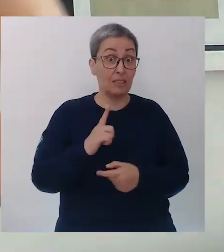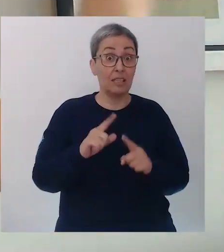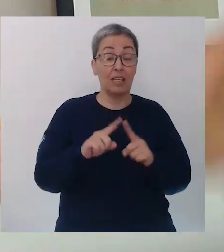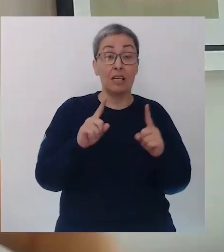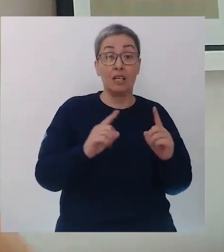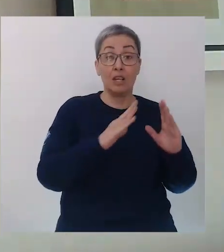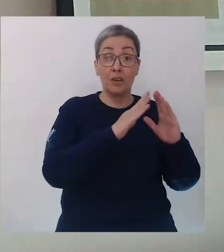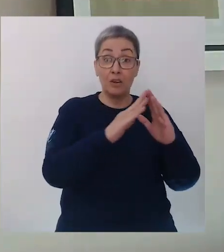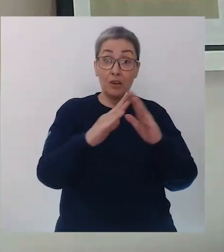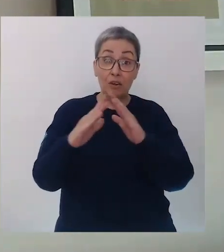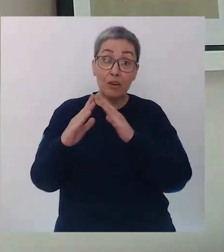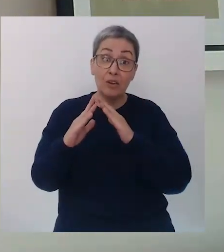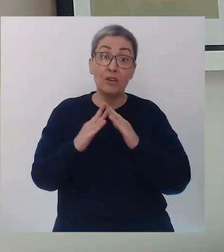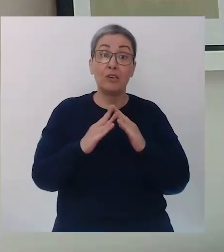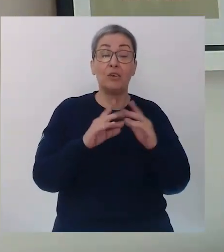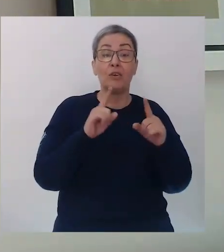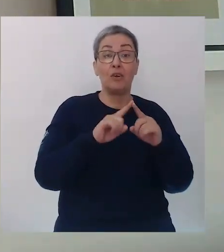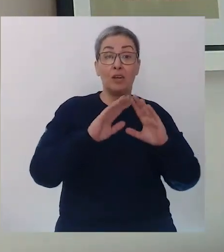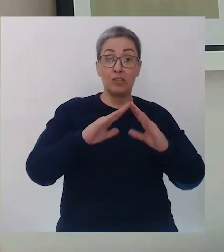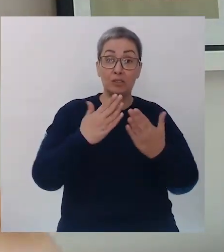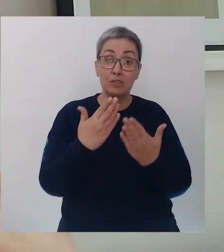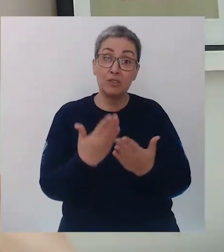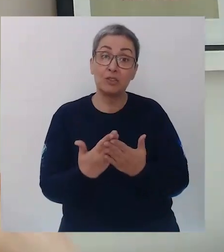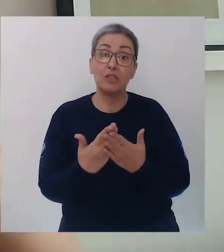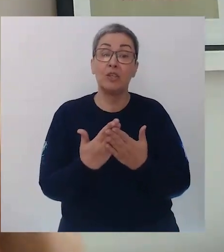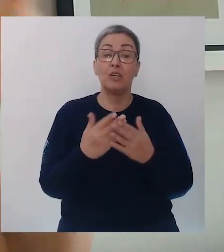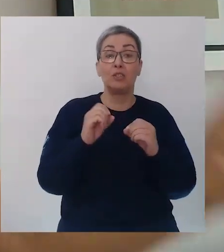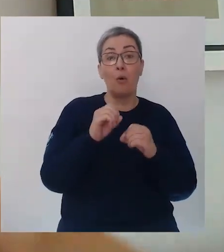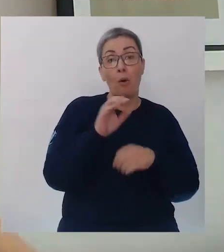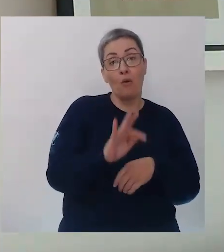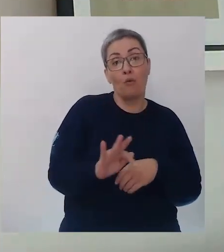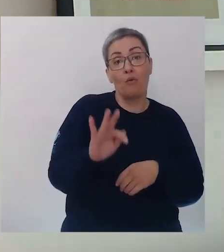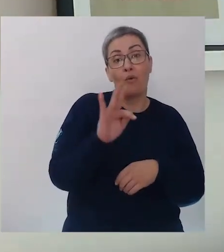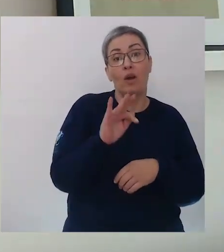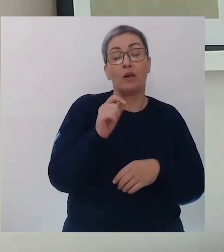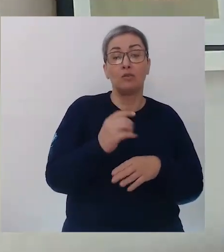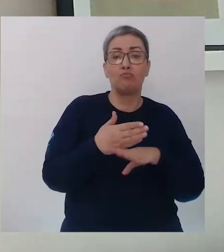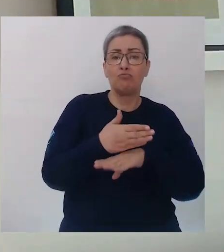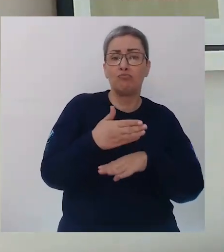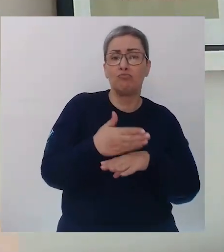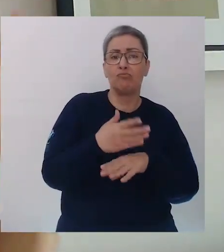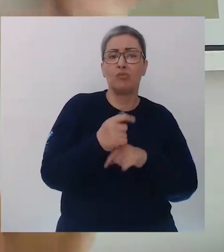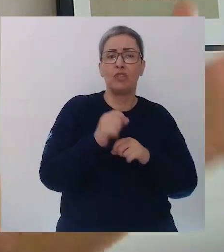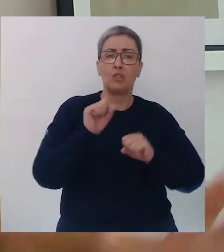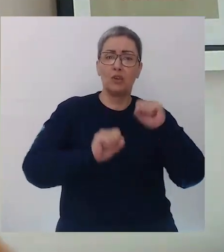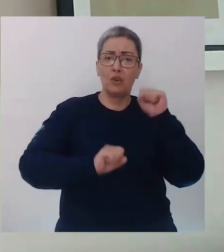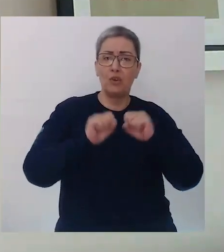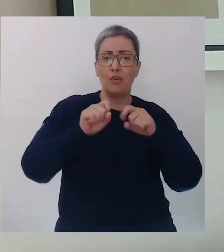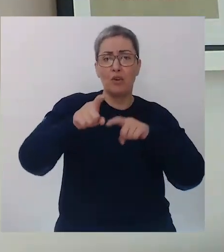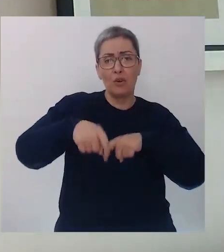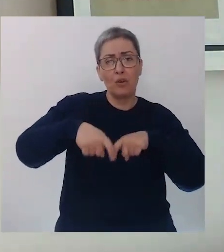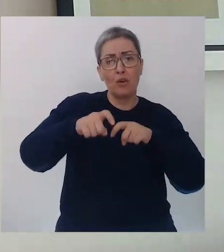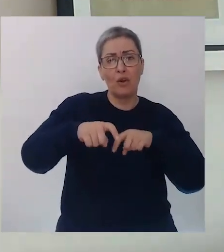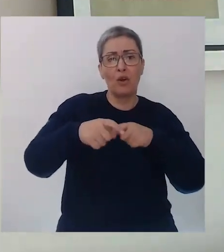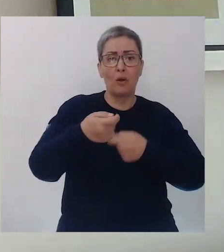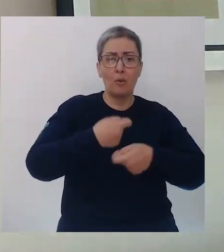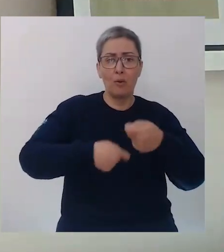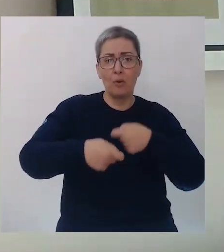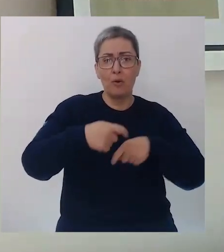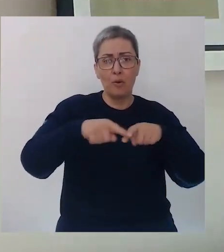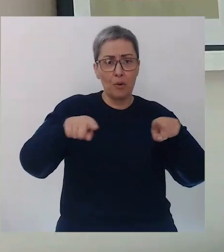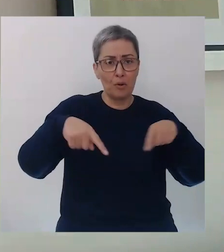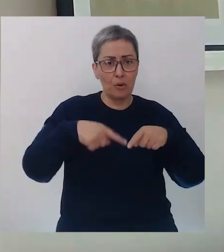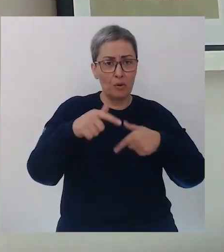A vizinhança onde mora, a escola ou a universidade, né, que frequenta, a fábrica, a fazenda, o escritório, né, em